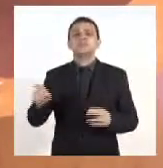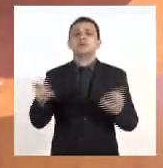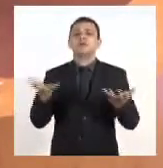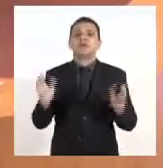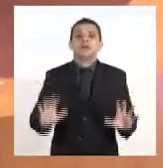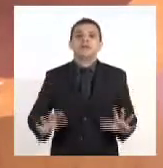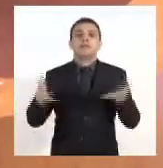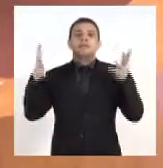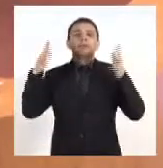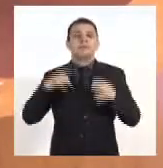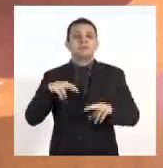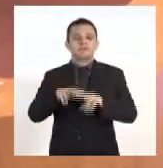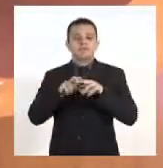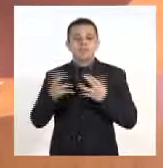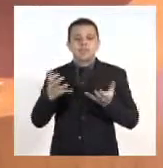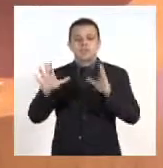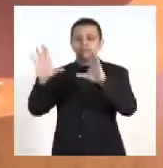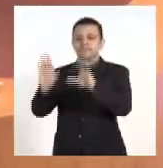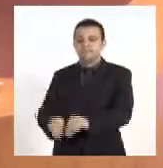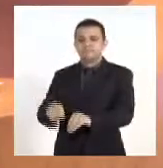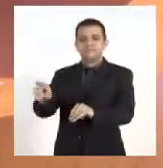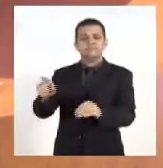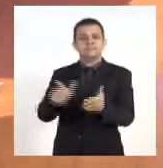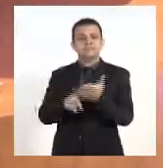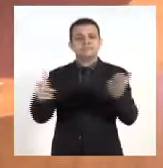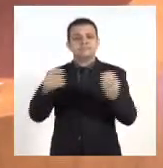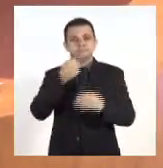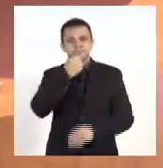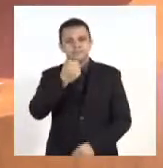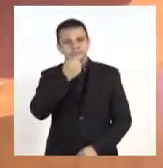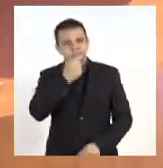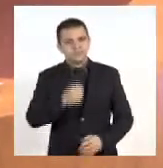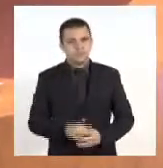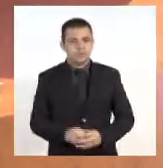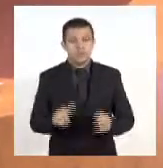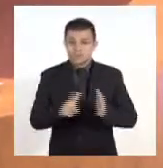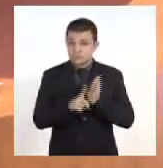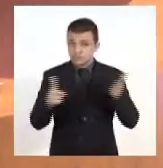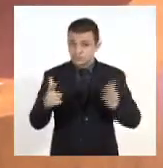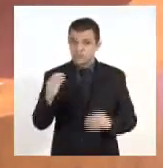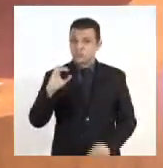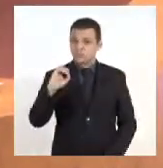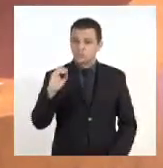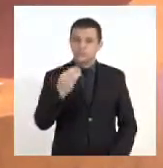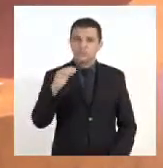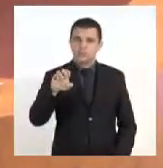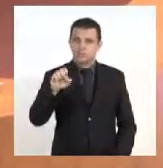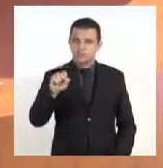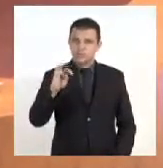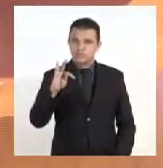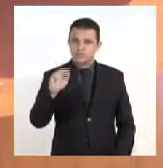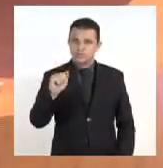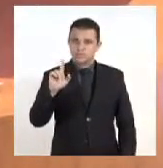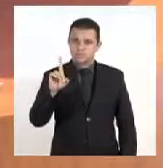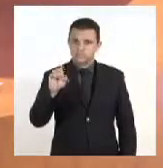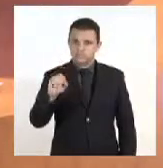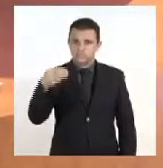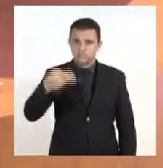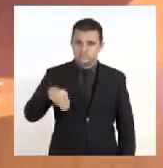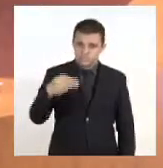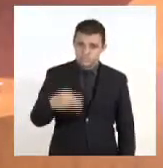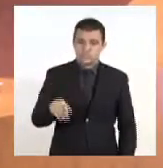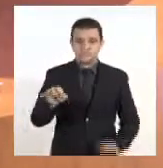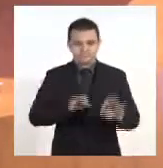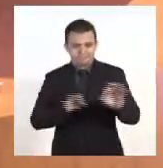imprensa. O jornal Estado do Maranhão desenvolveu uma reportagem séria onde, em momento algum,